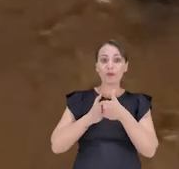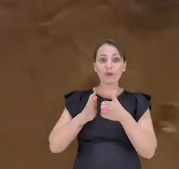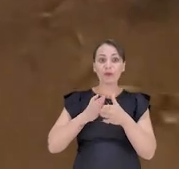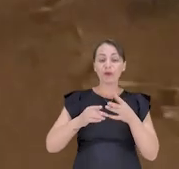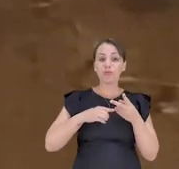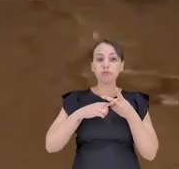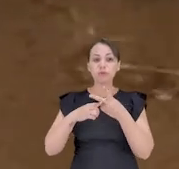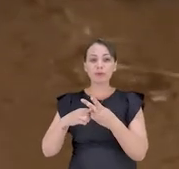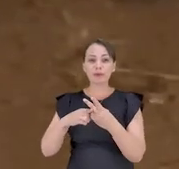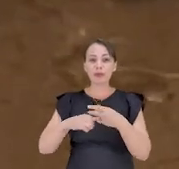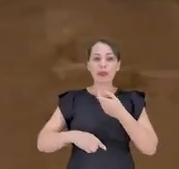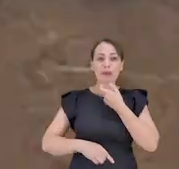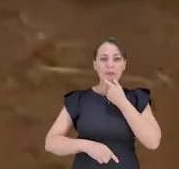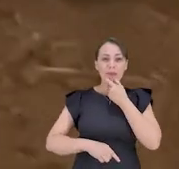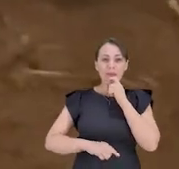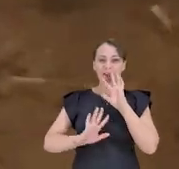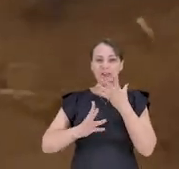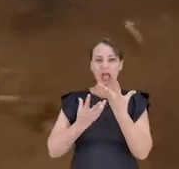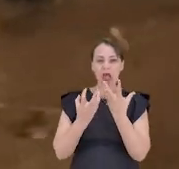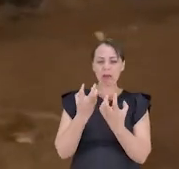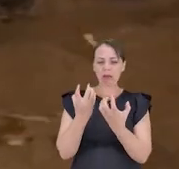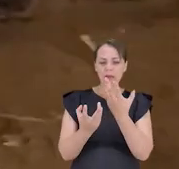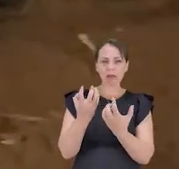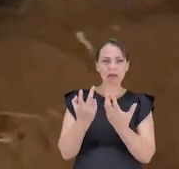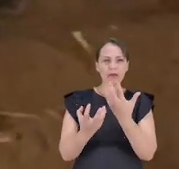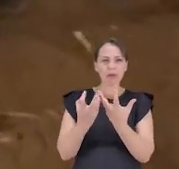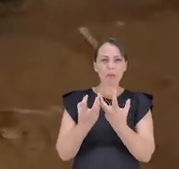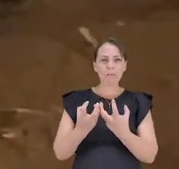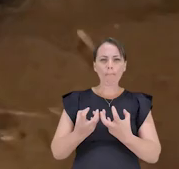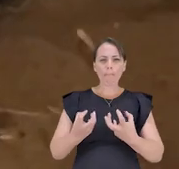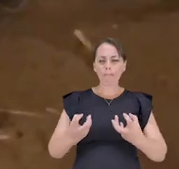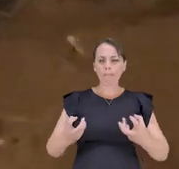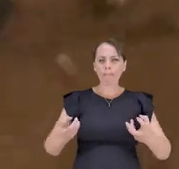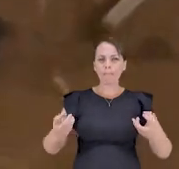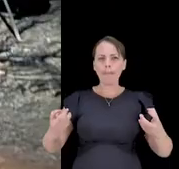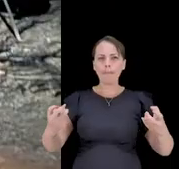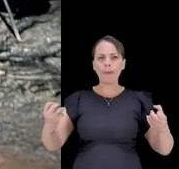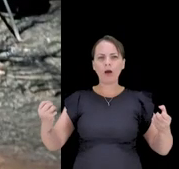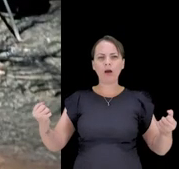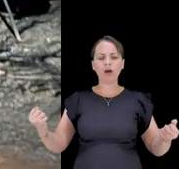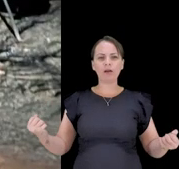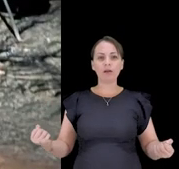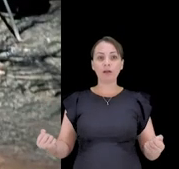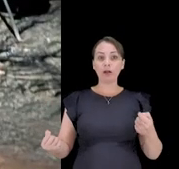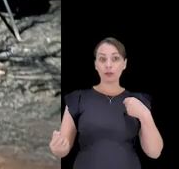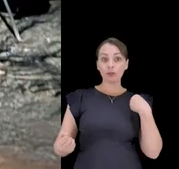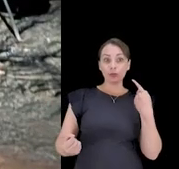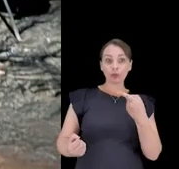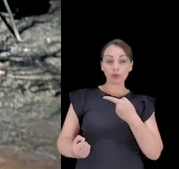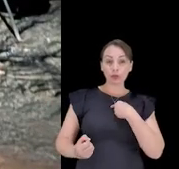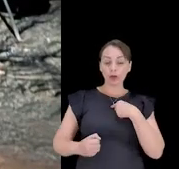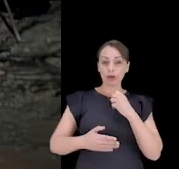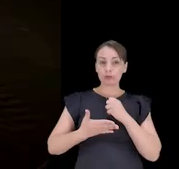uma plantação de cana que já tinha sido devastada pelo fogo e que estava em cinzas. Estávamos apoiando o